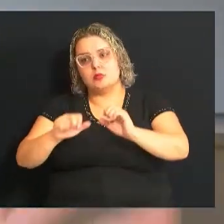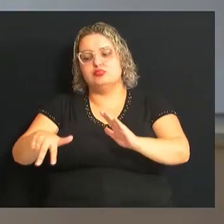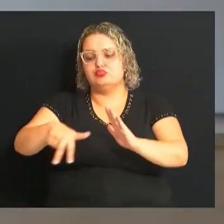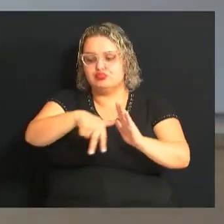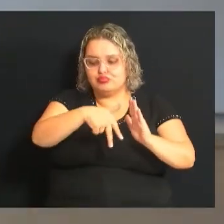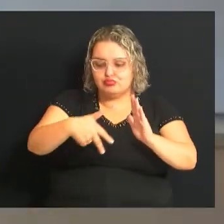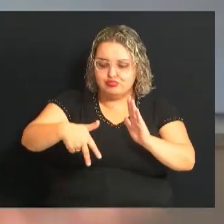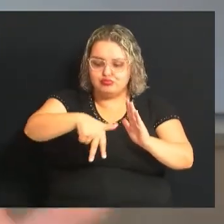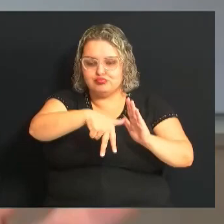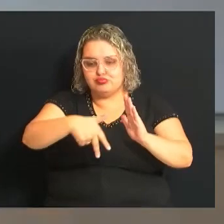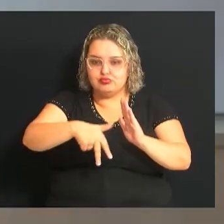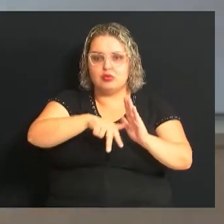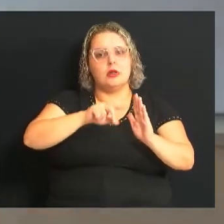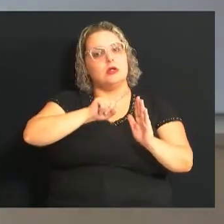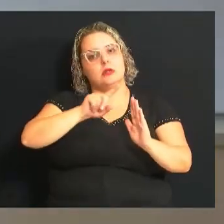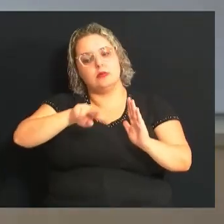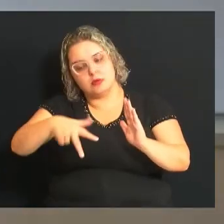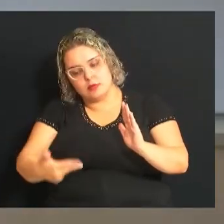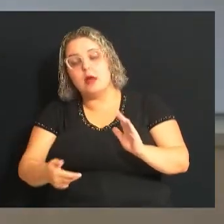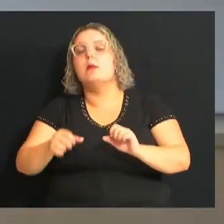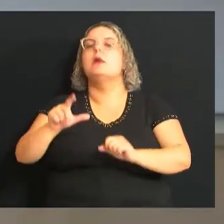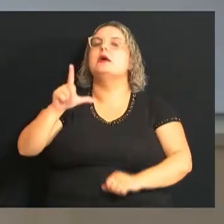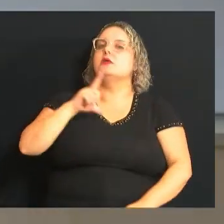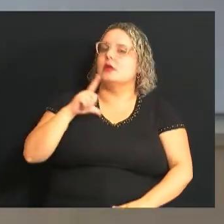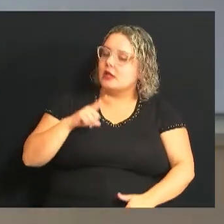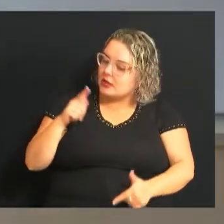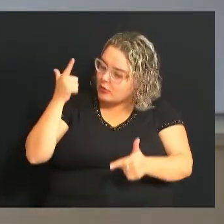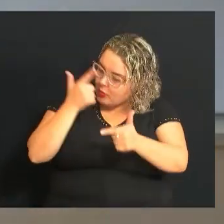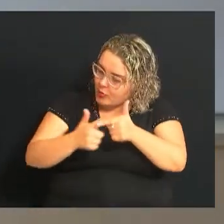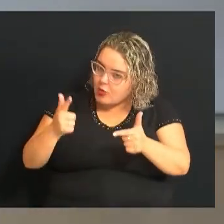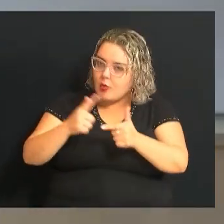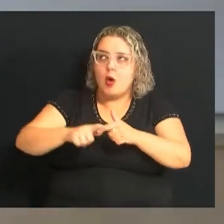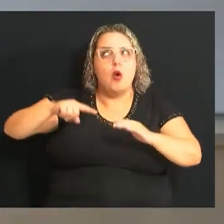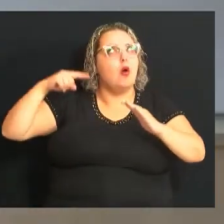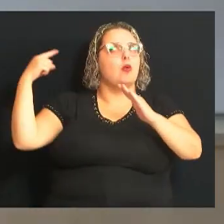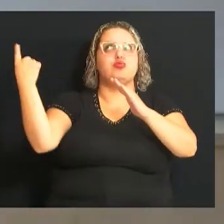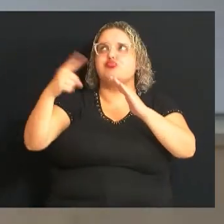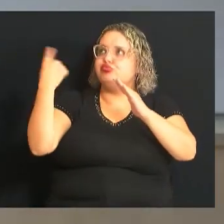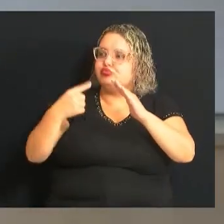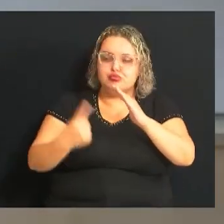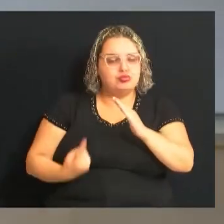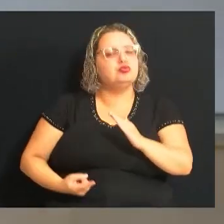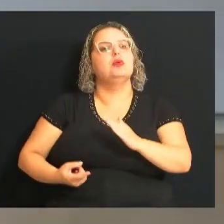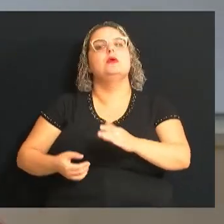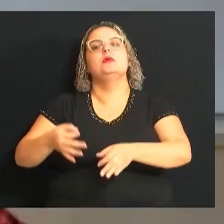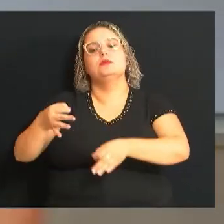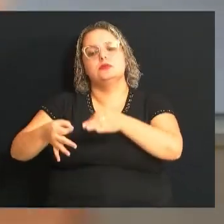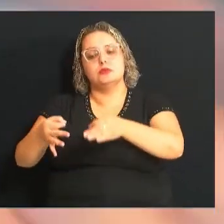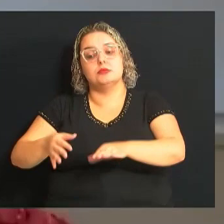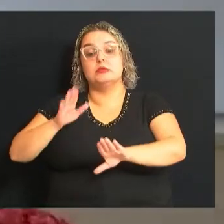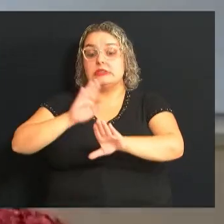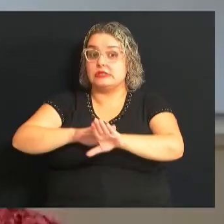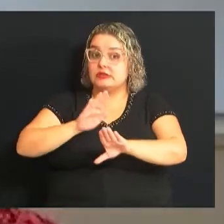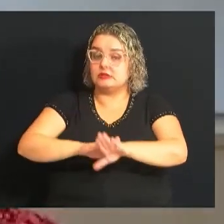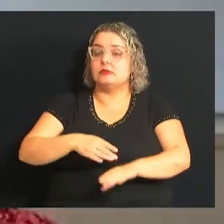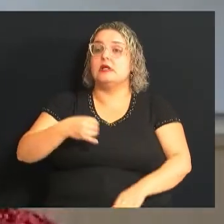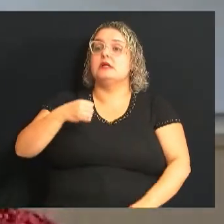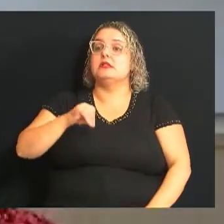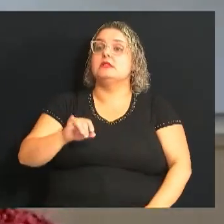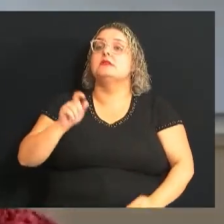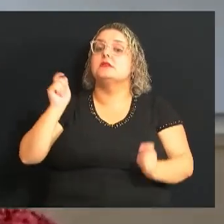um furacão. Em casos de família, o Judiciário tem que atuar, claro, mas se realmente